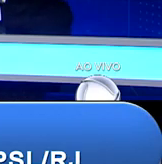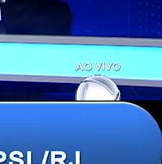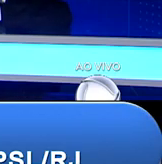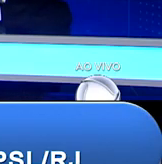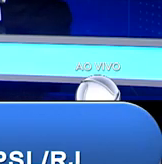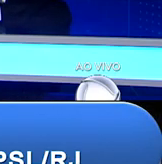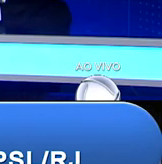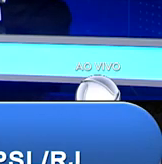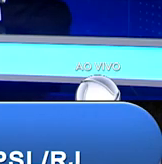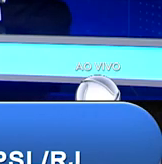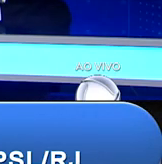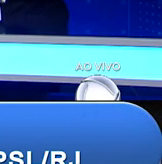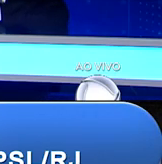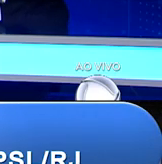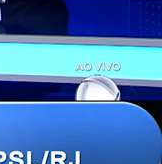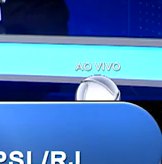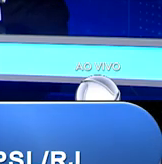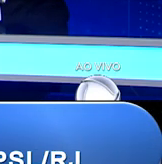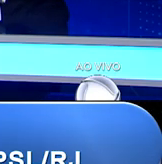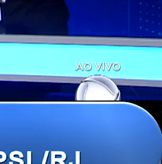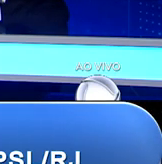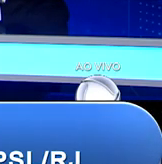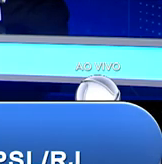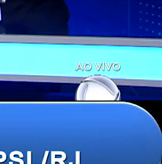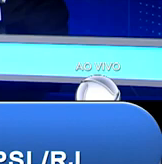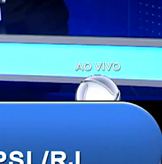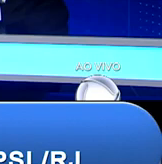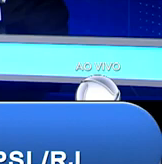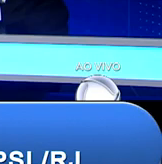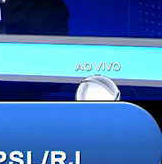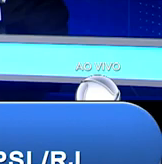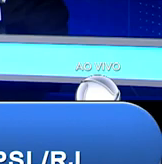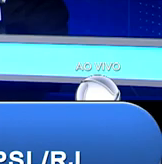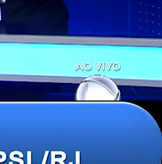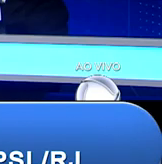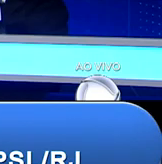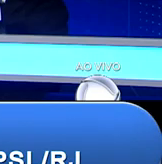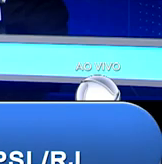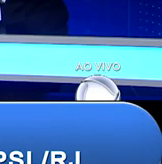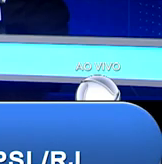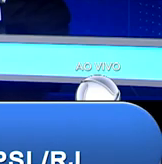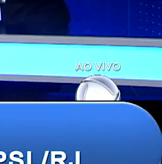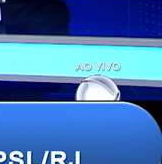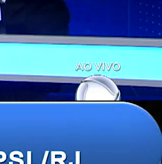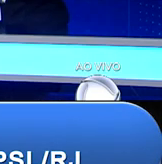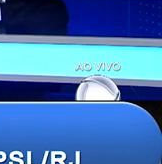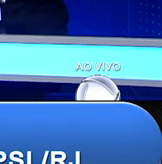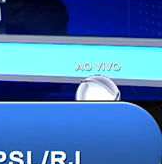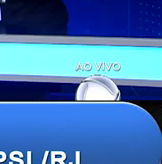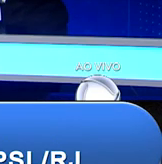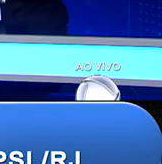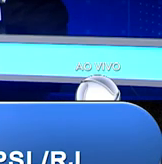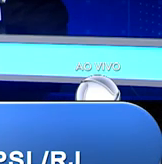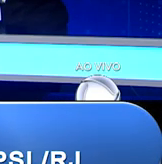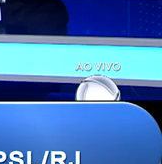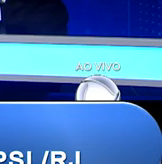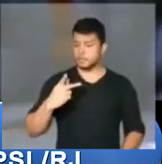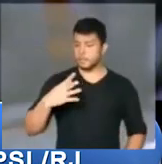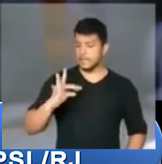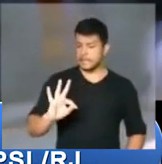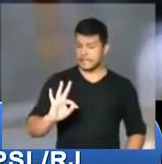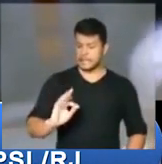presídios federais. Os advogados entraram com ações no Supremo Tribunal Federal e na Organização dos Estados Americanos, a